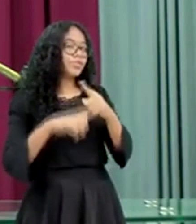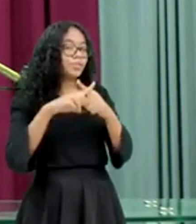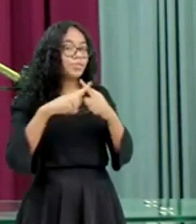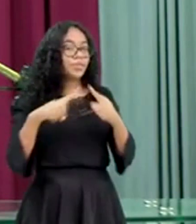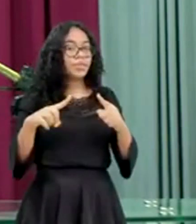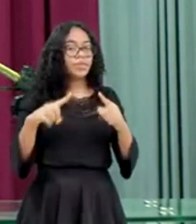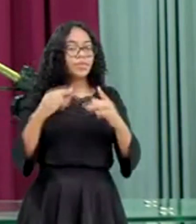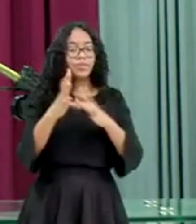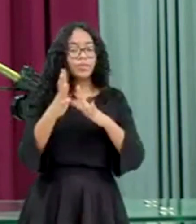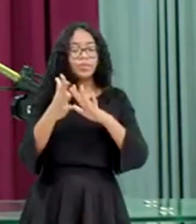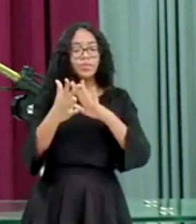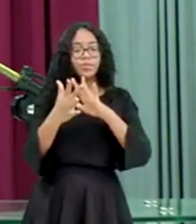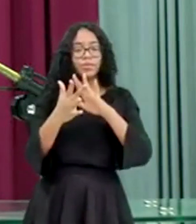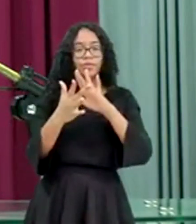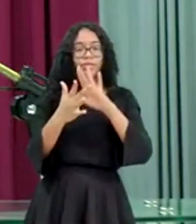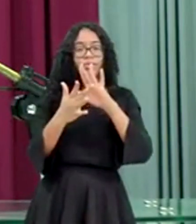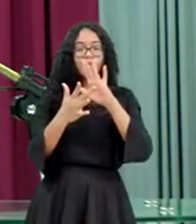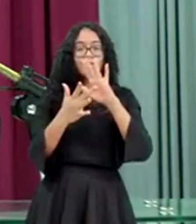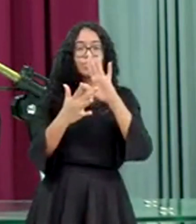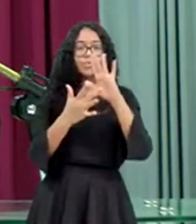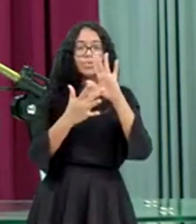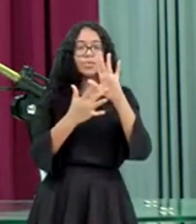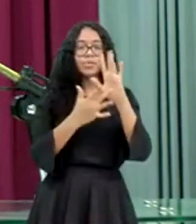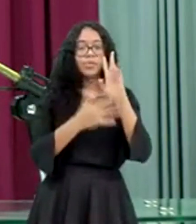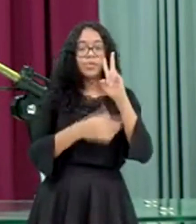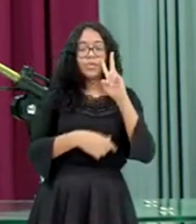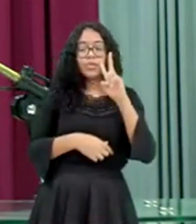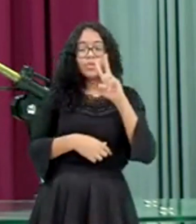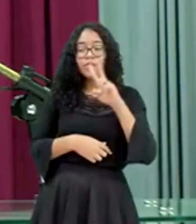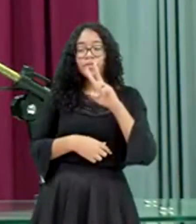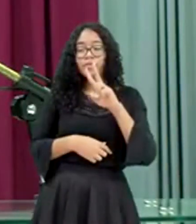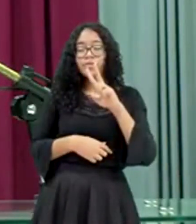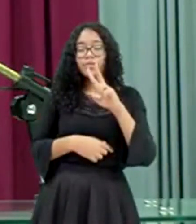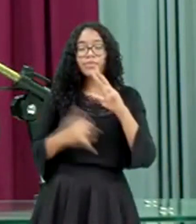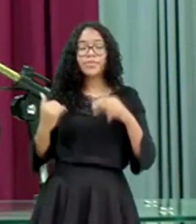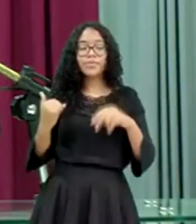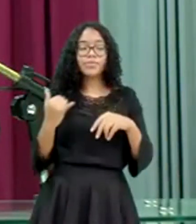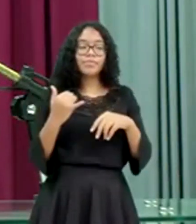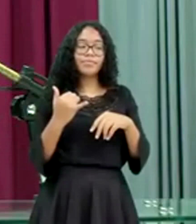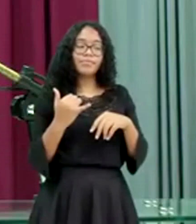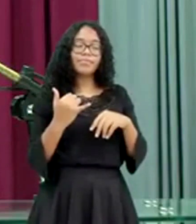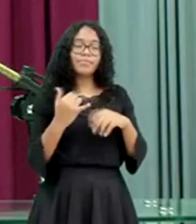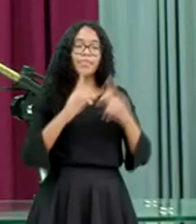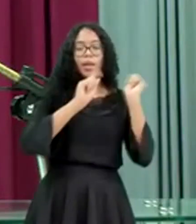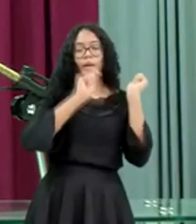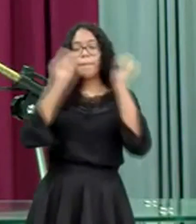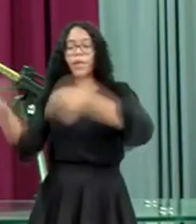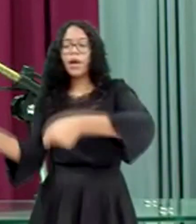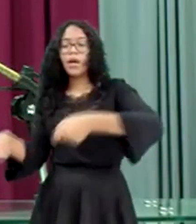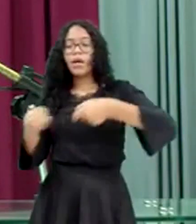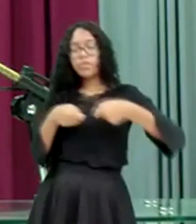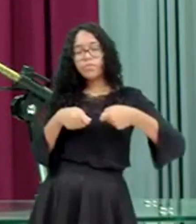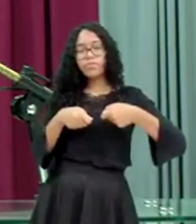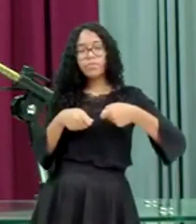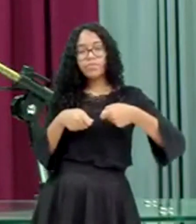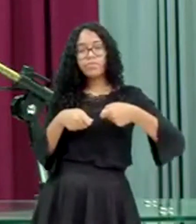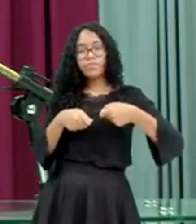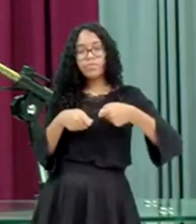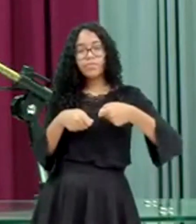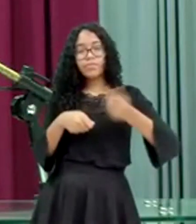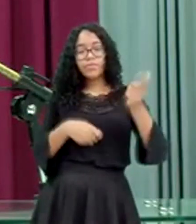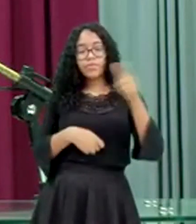ele olha nos olhos de Jesus e vê quem é que está dizendo lance as redes, ele diz: